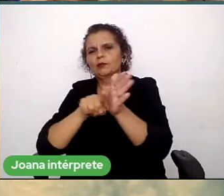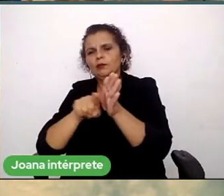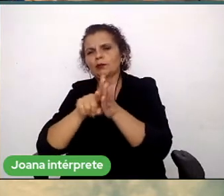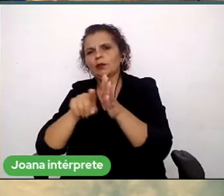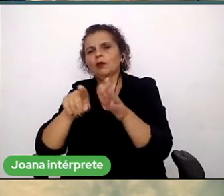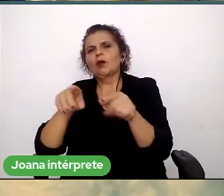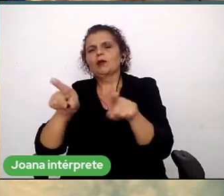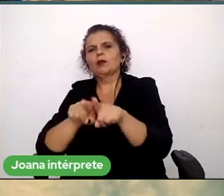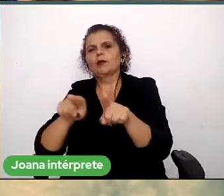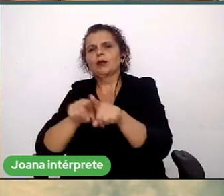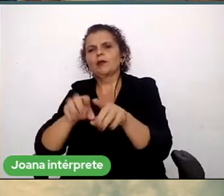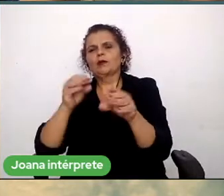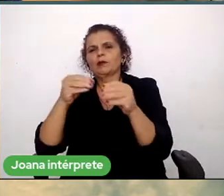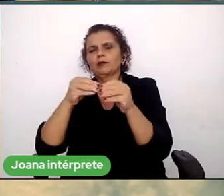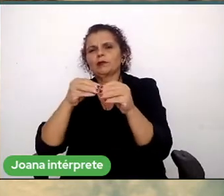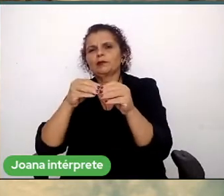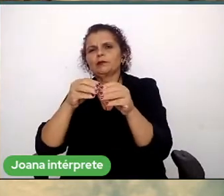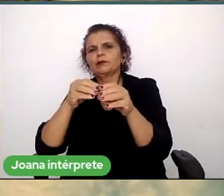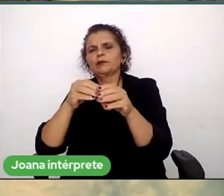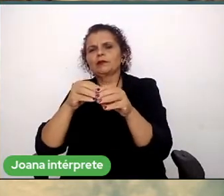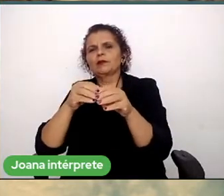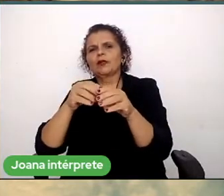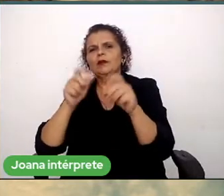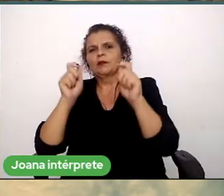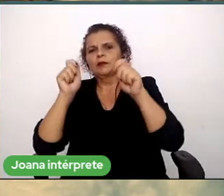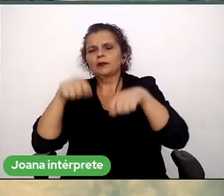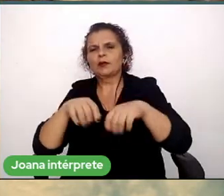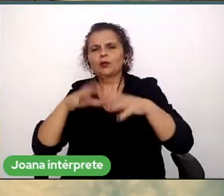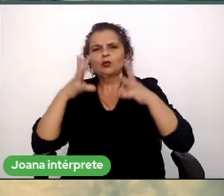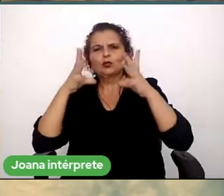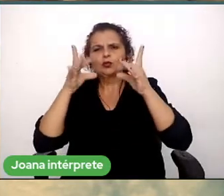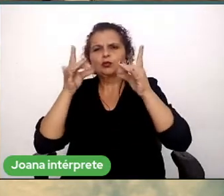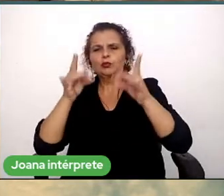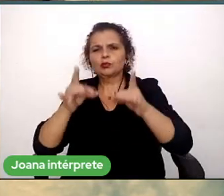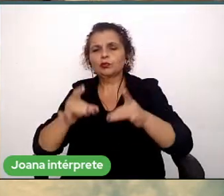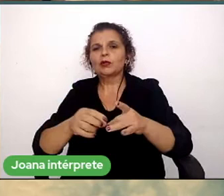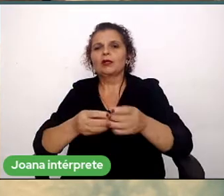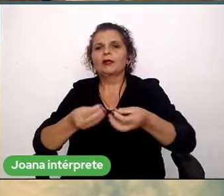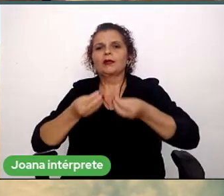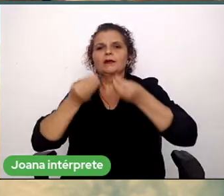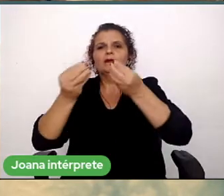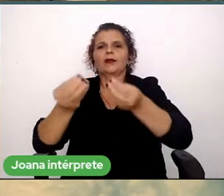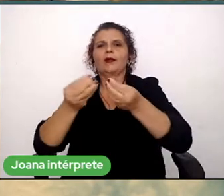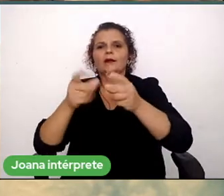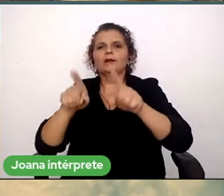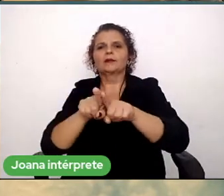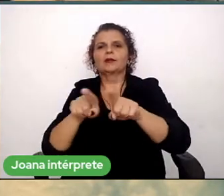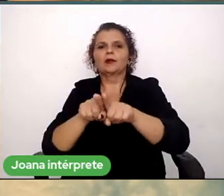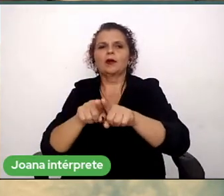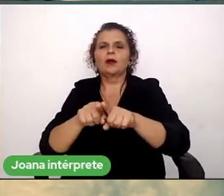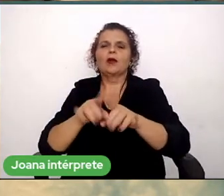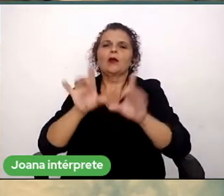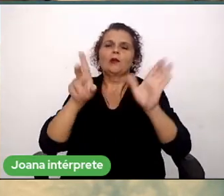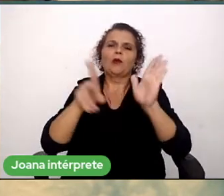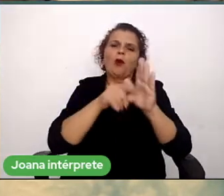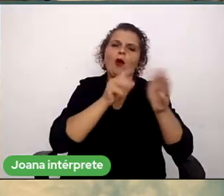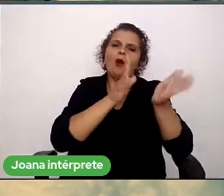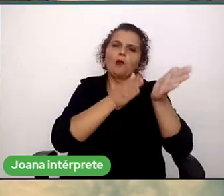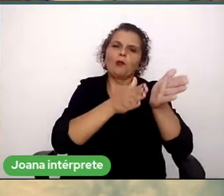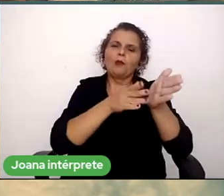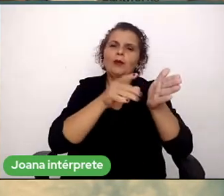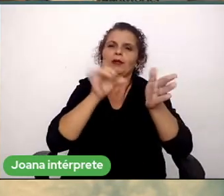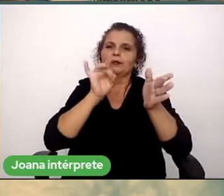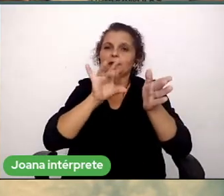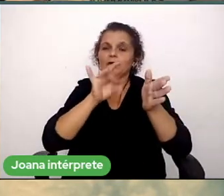que coloquei nesse pacote deve ser copos porque elas permeiam todo esse ciclo de entrega tá algumas em momentos específicos outras